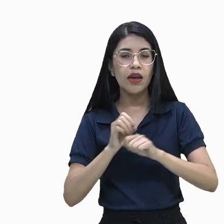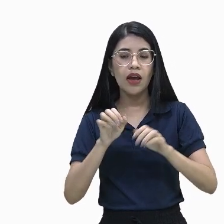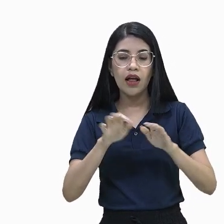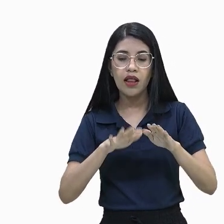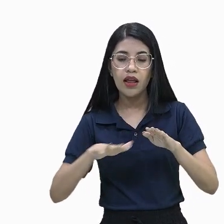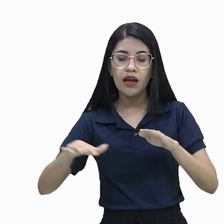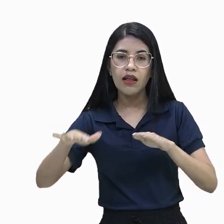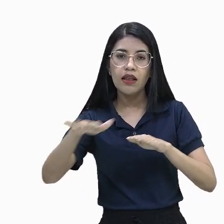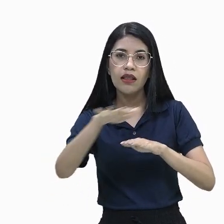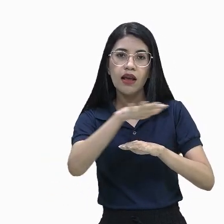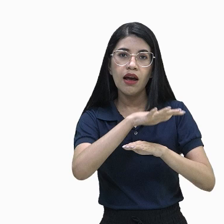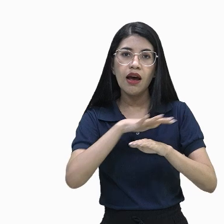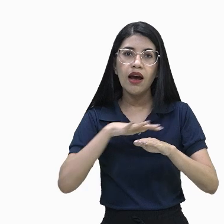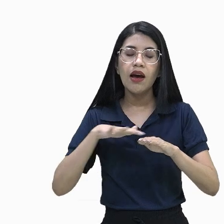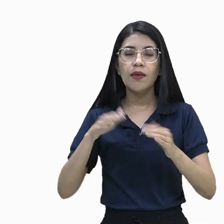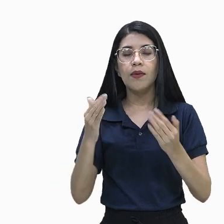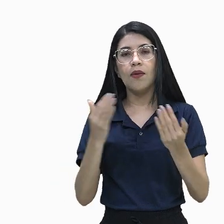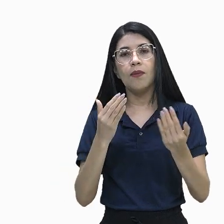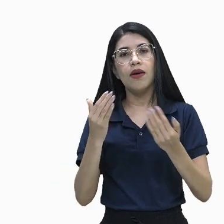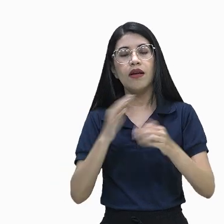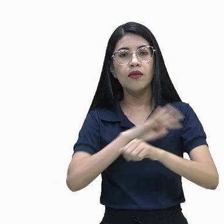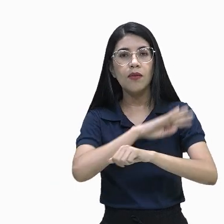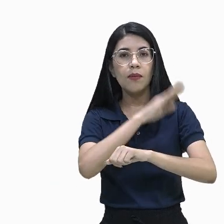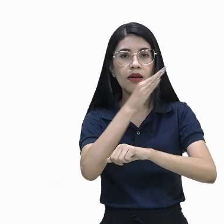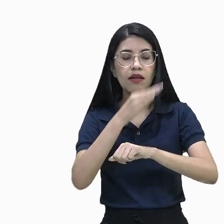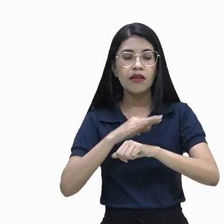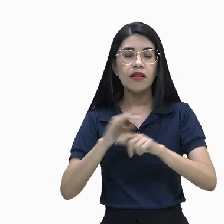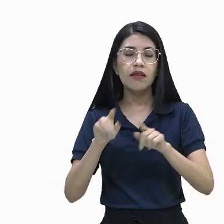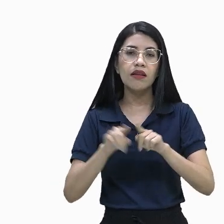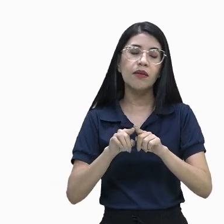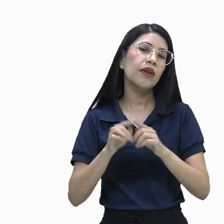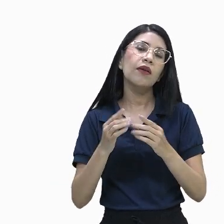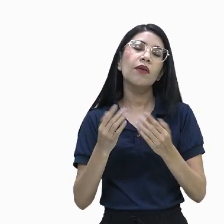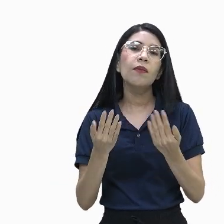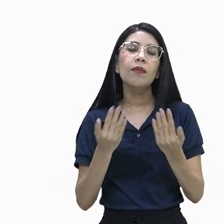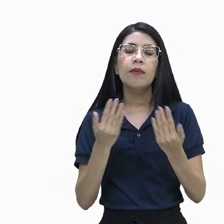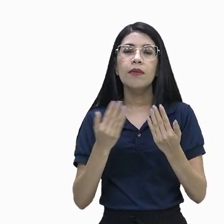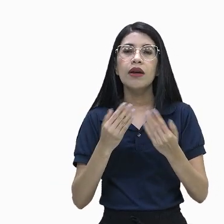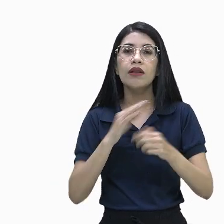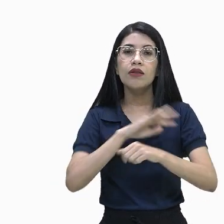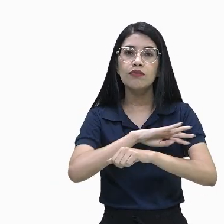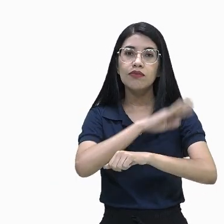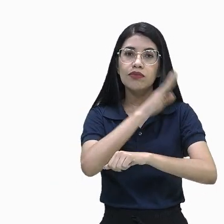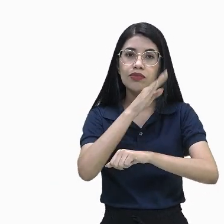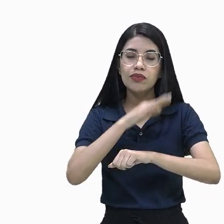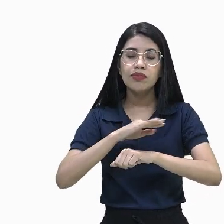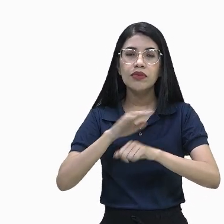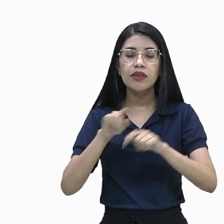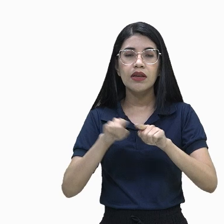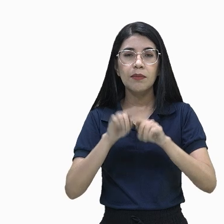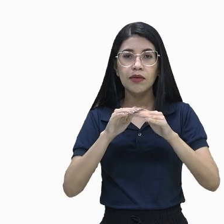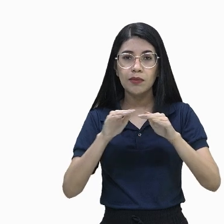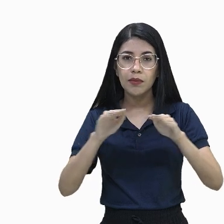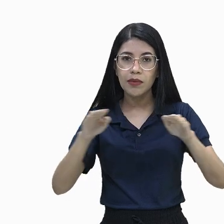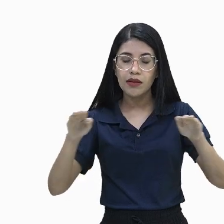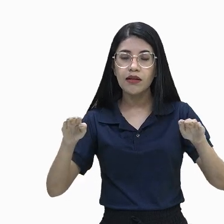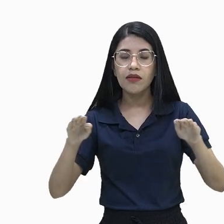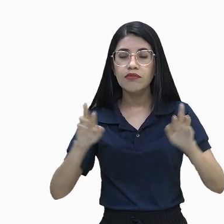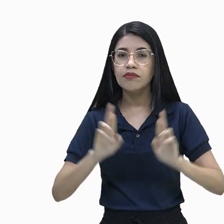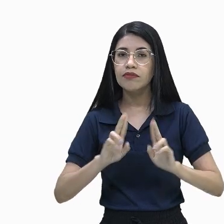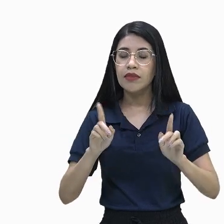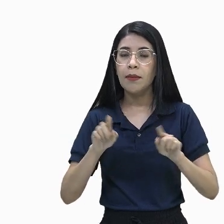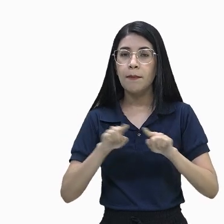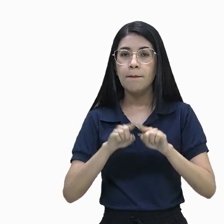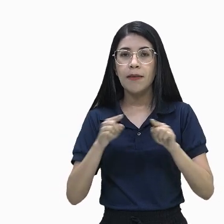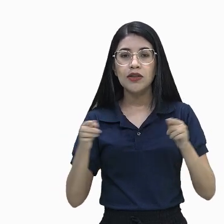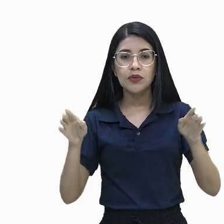redor, comparado à montanha e comparado ao planalto. Quando a gente observa um relevo, a gente sempre tem que considerar